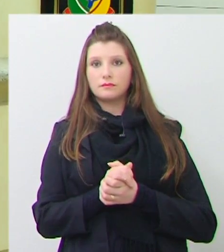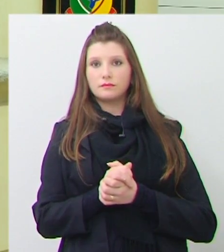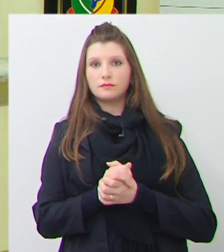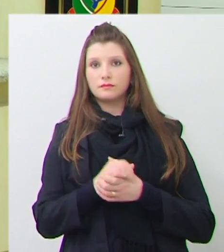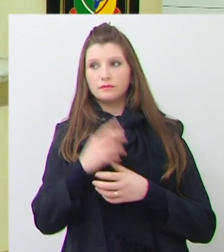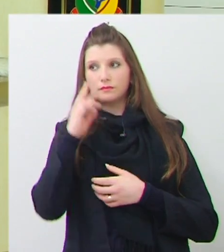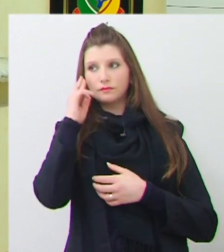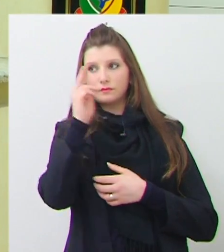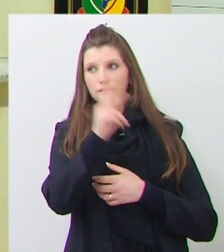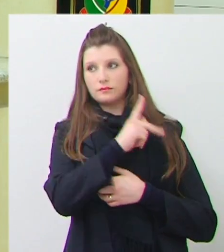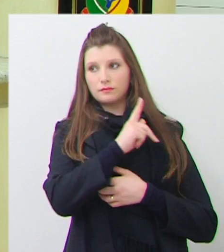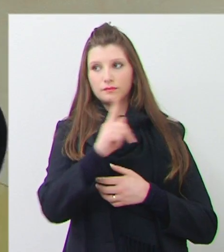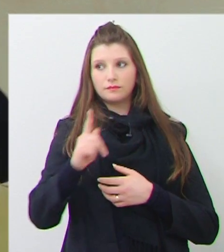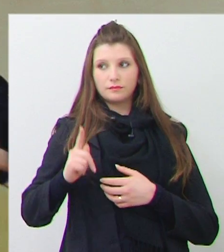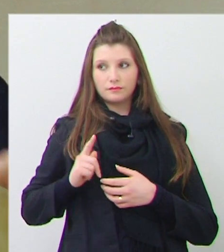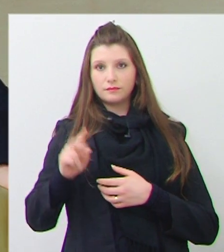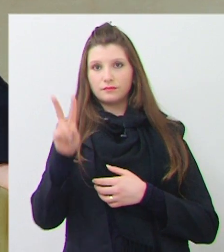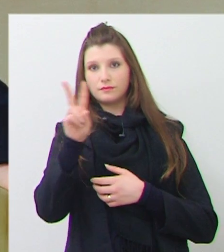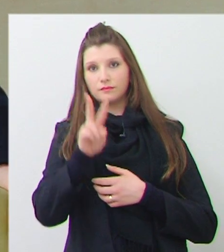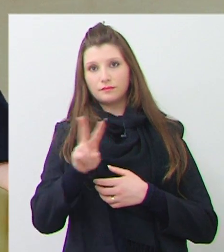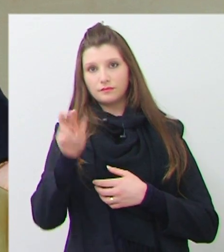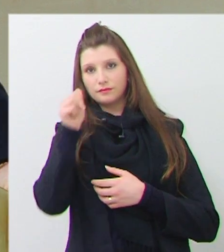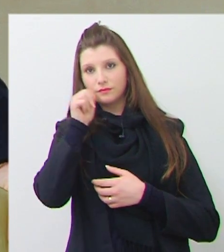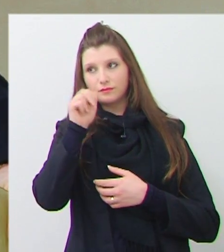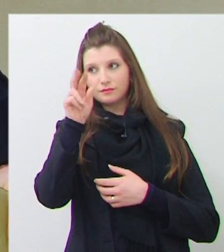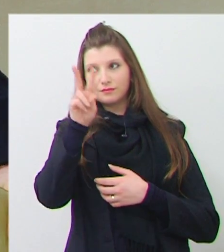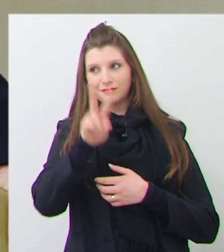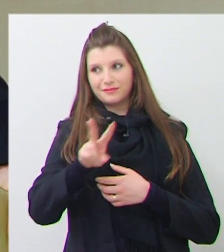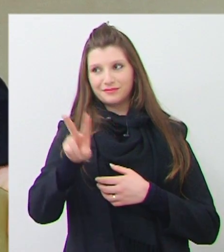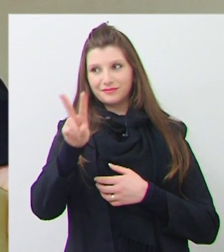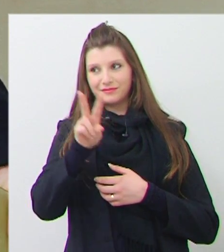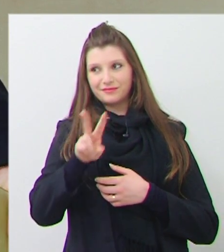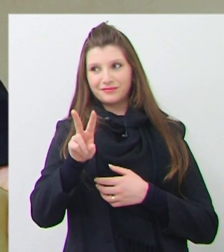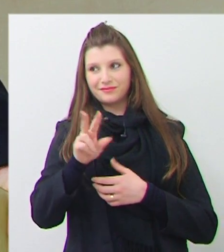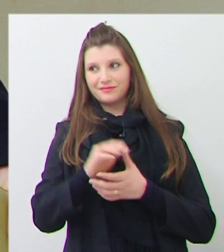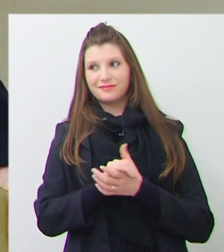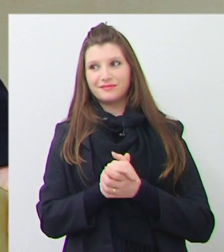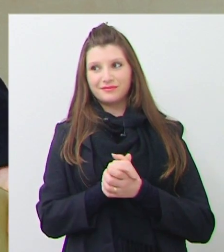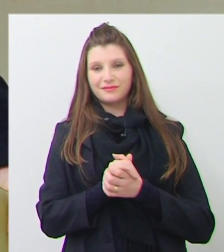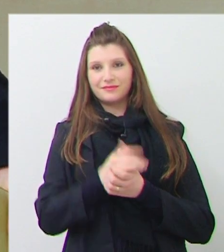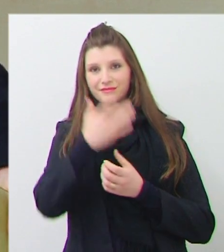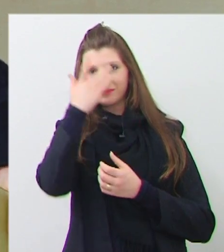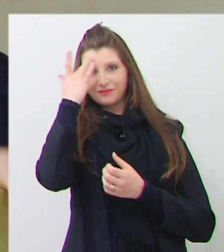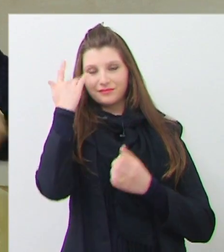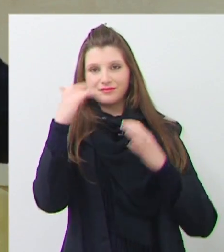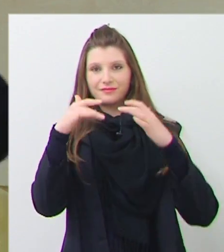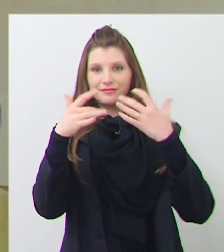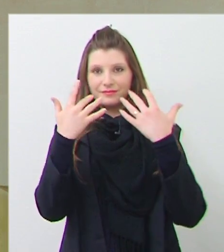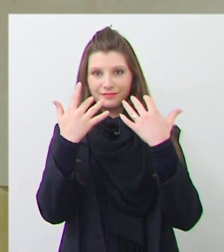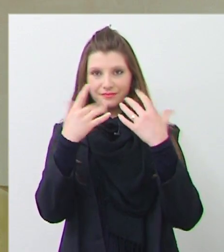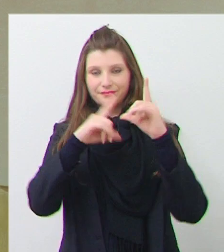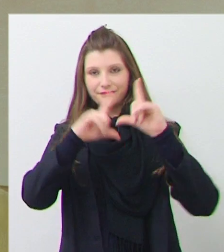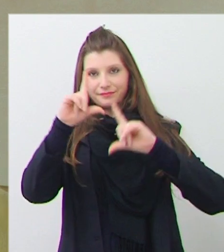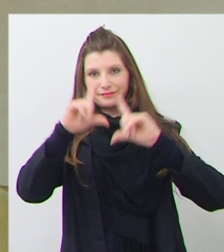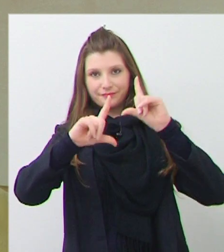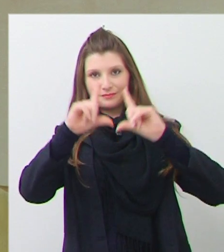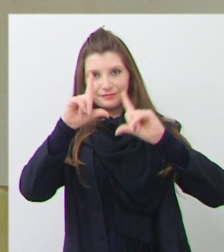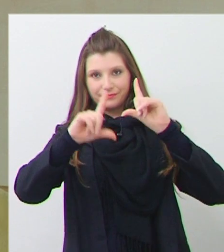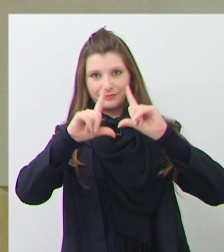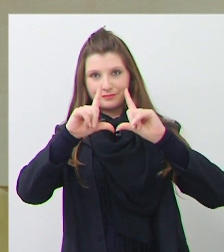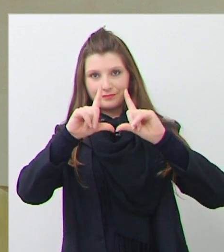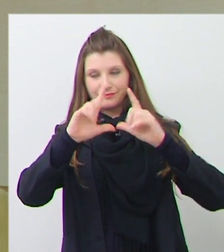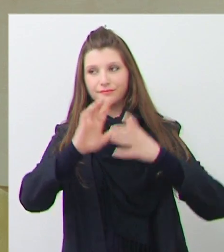Senhor presidente, senhores vereadores, vereadoras, público presente que assiste através do canal Cidadão, TV